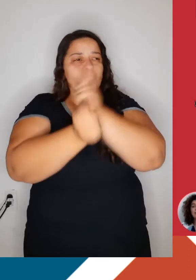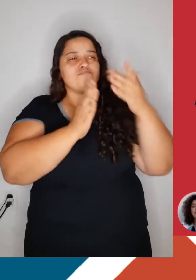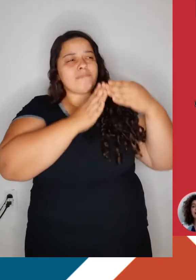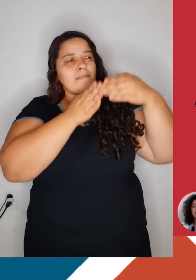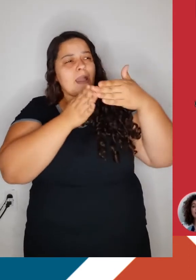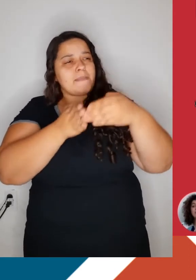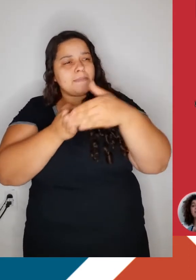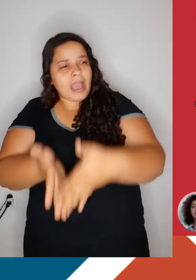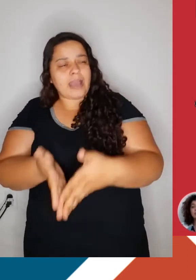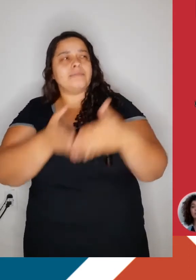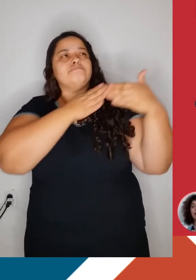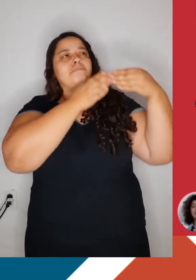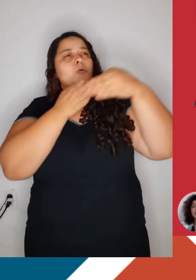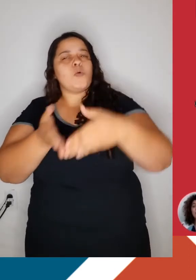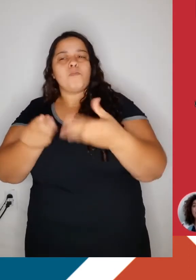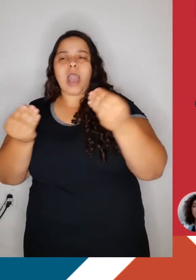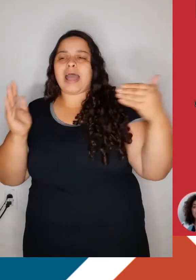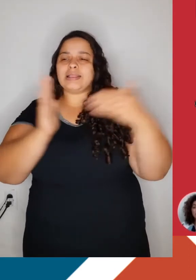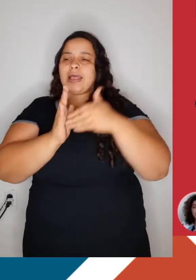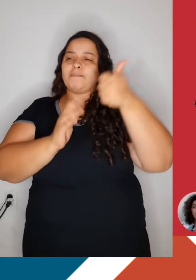escravizados via tráfico transatlântico até